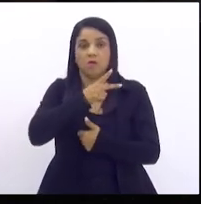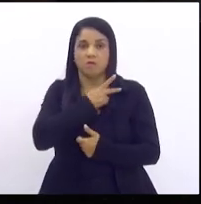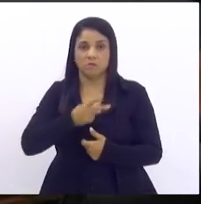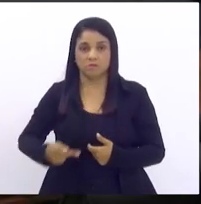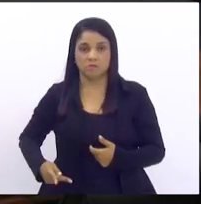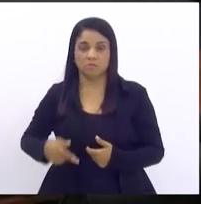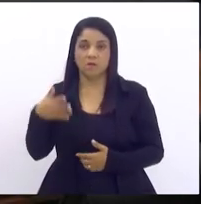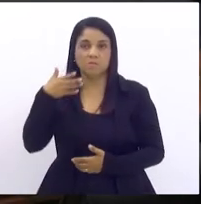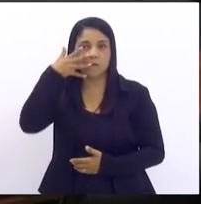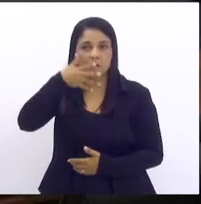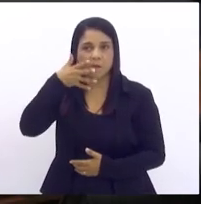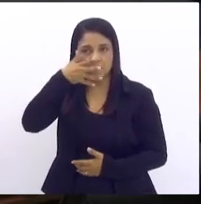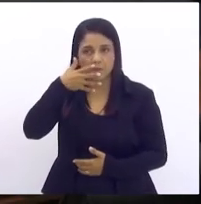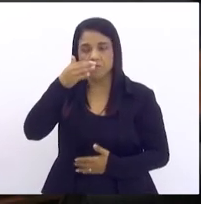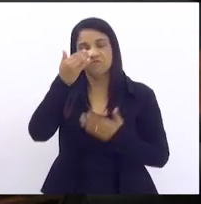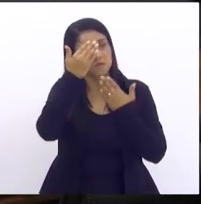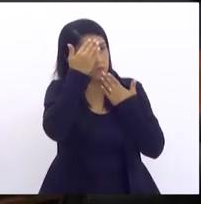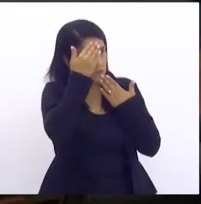Obrigado.